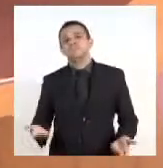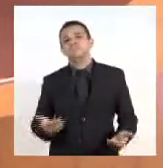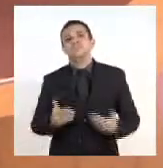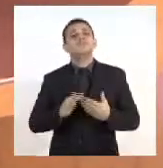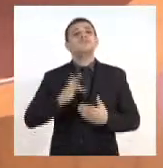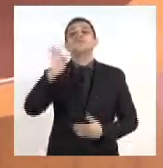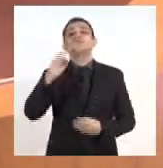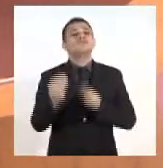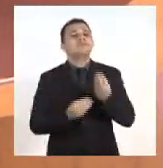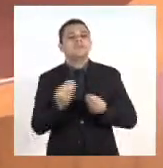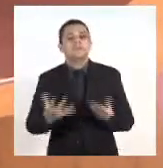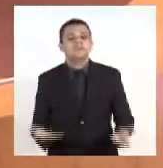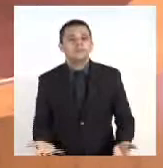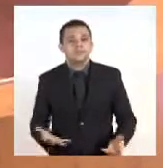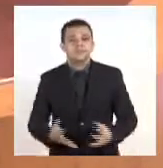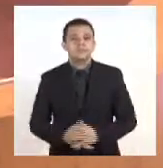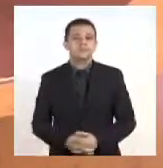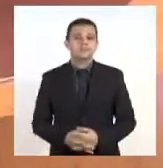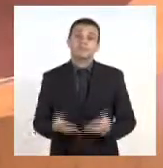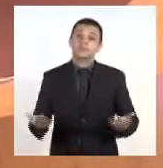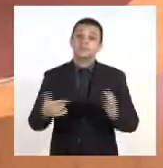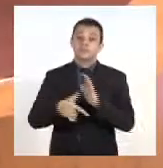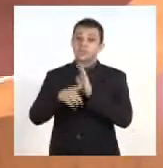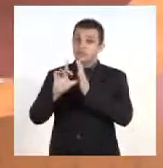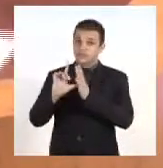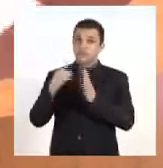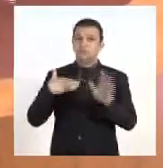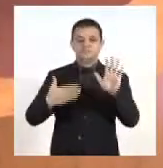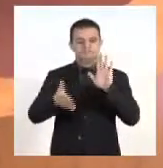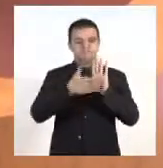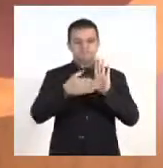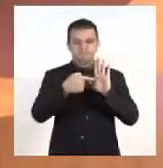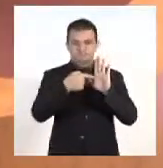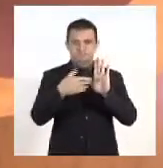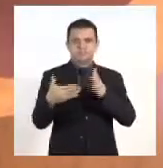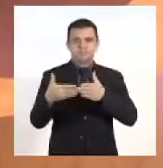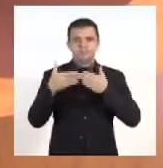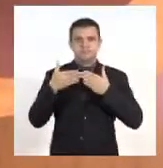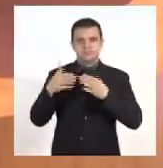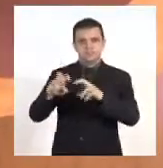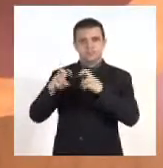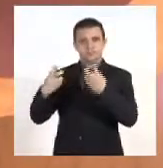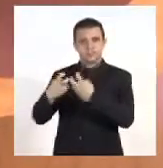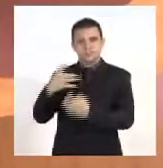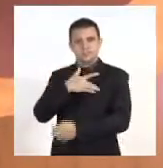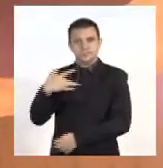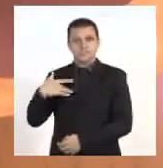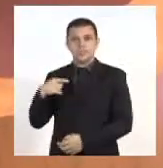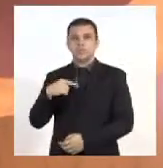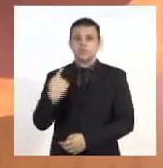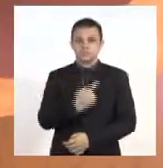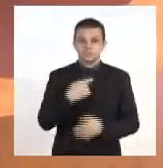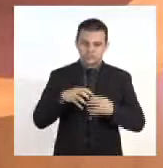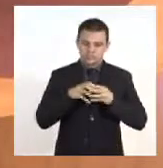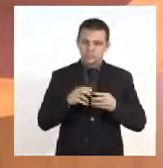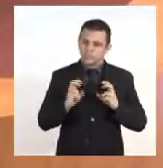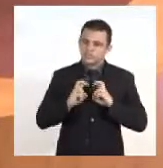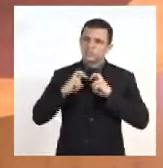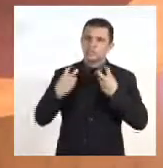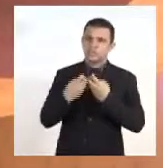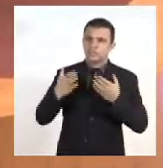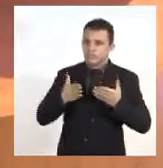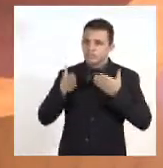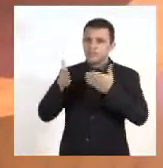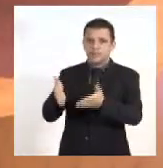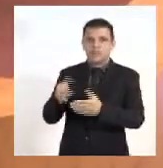antes de qualquer coisa, fiz um requerimento para a Comissão de Saúde para visitarmos Coroatá e quero